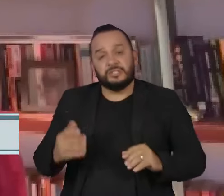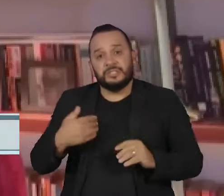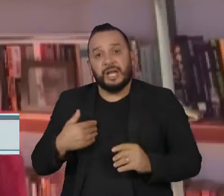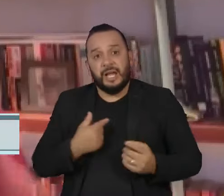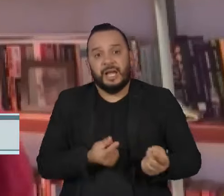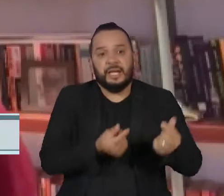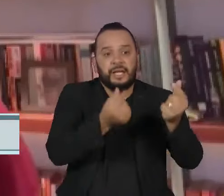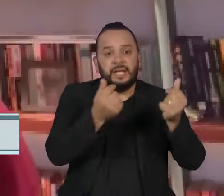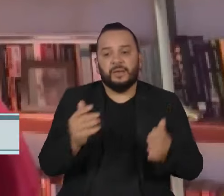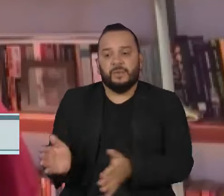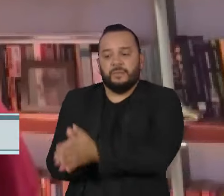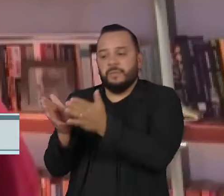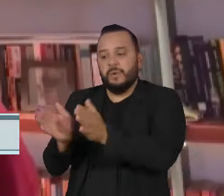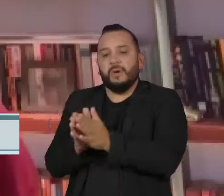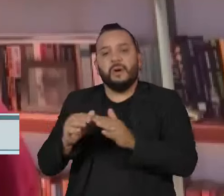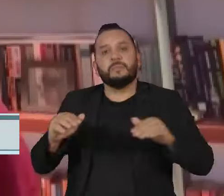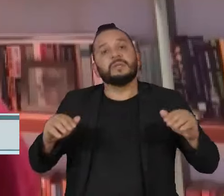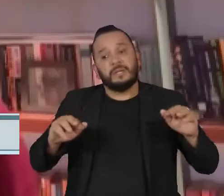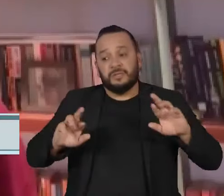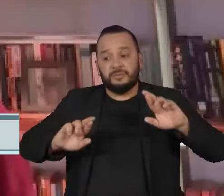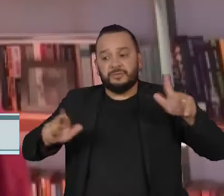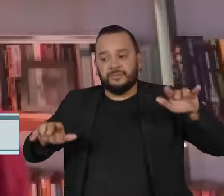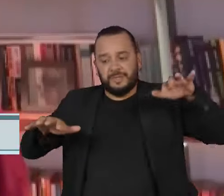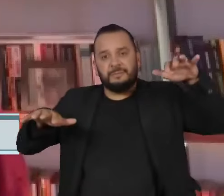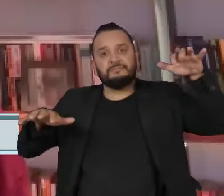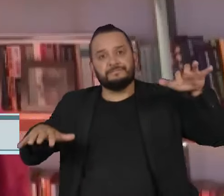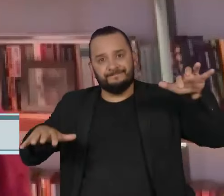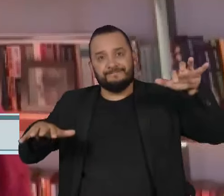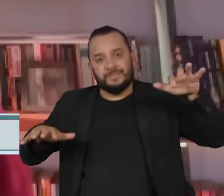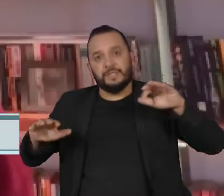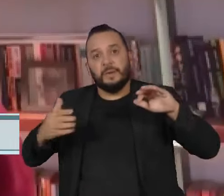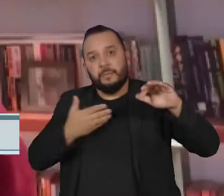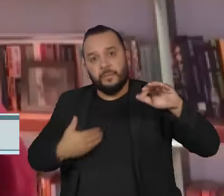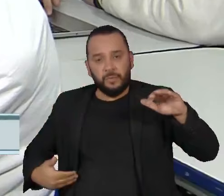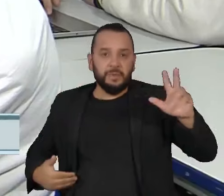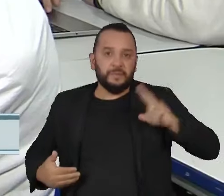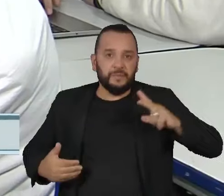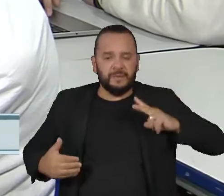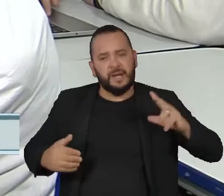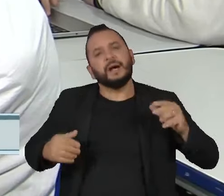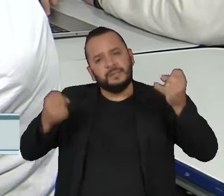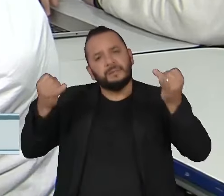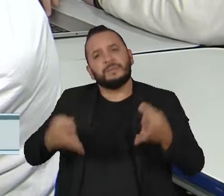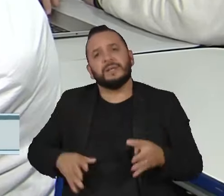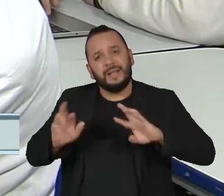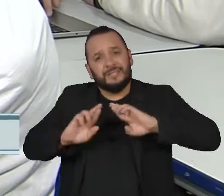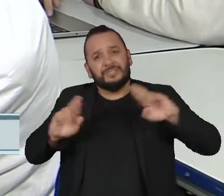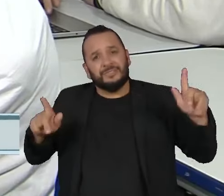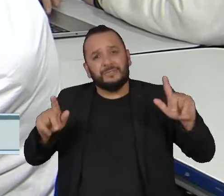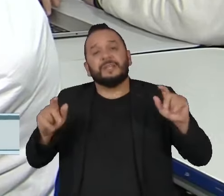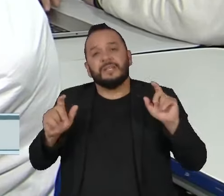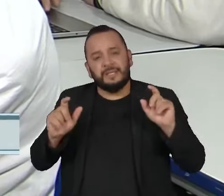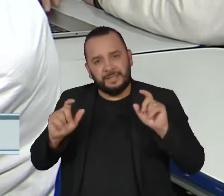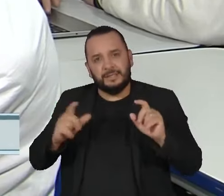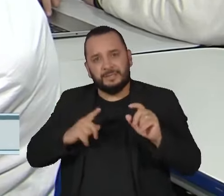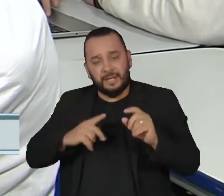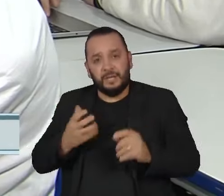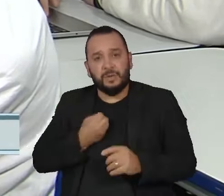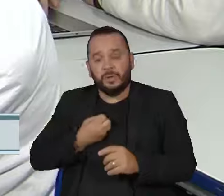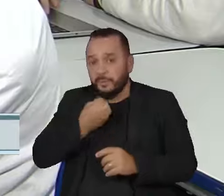entre os alunos das redes pública e privada explicam as diferenças de desempenho, assim como o acesso a escolas com